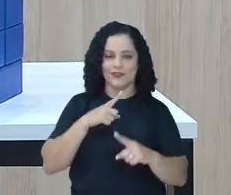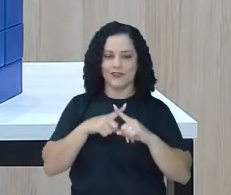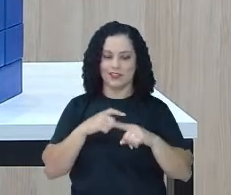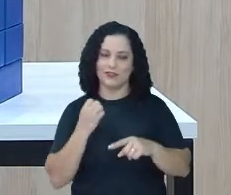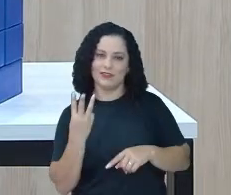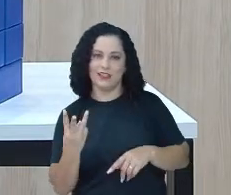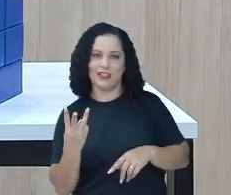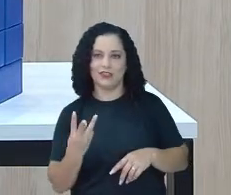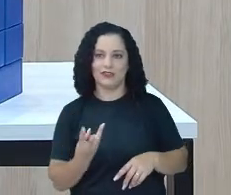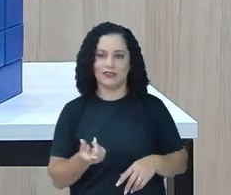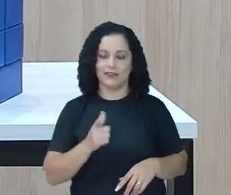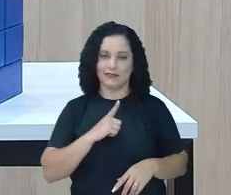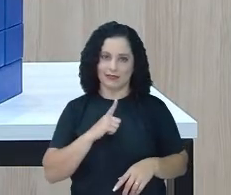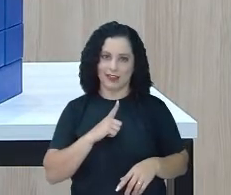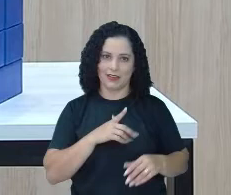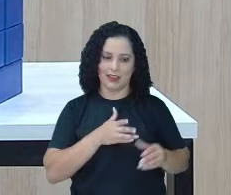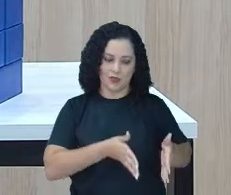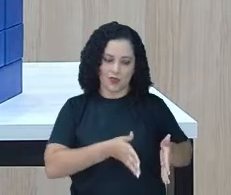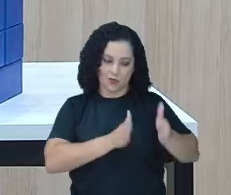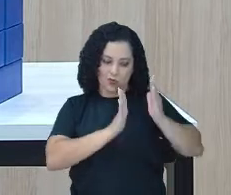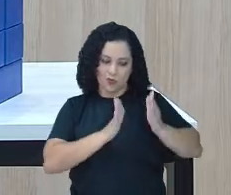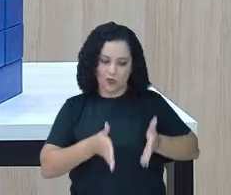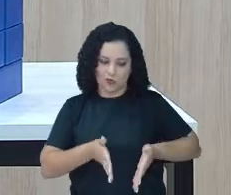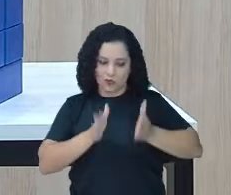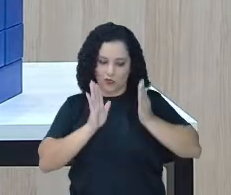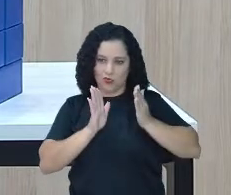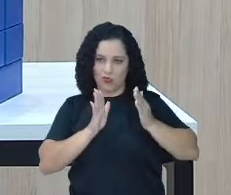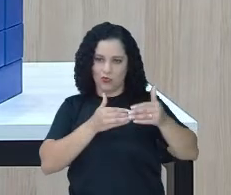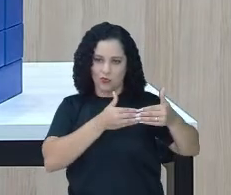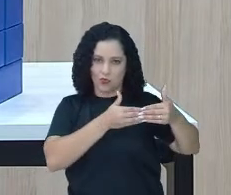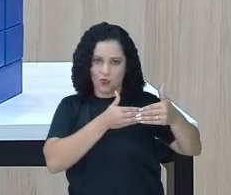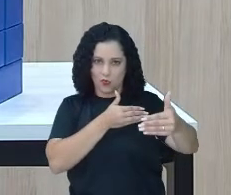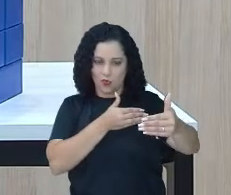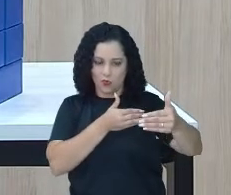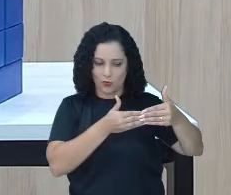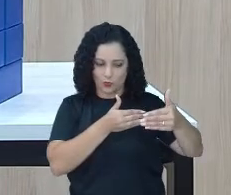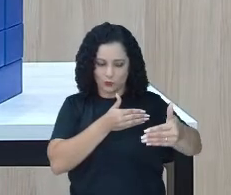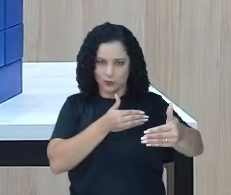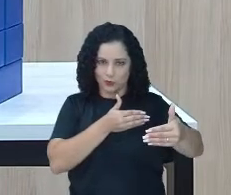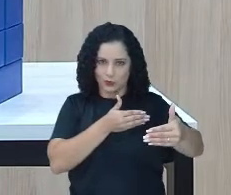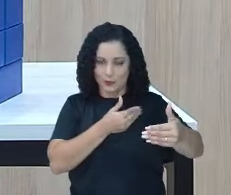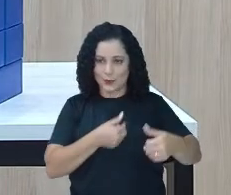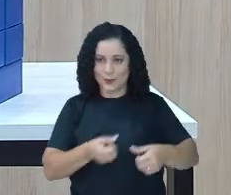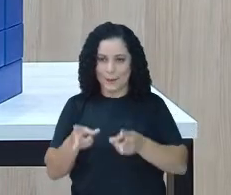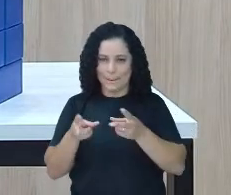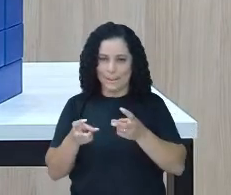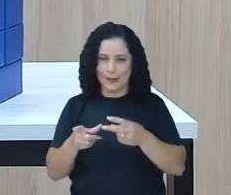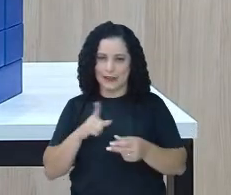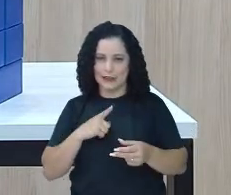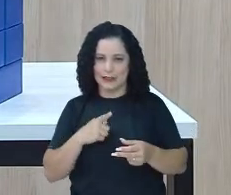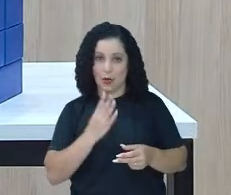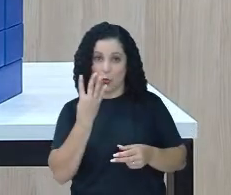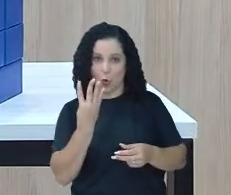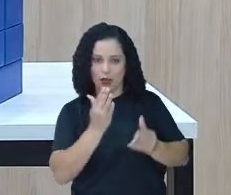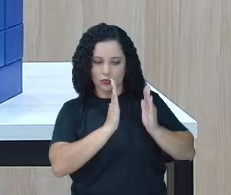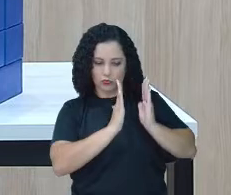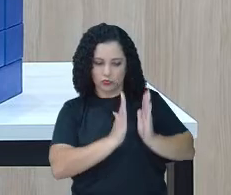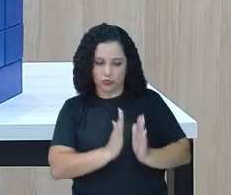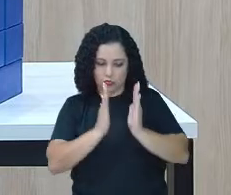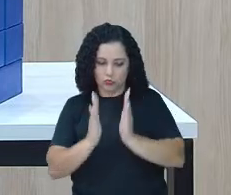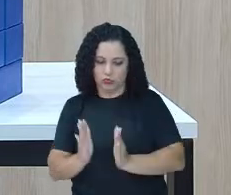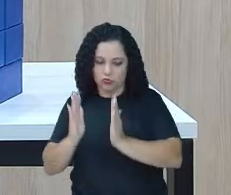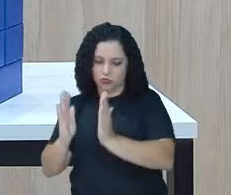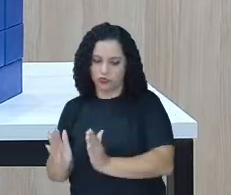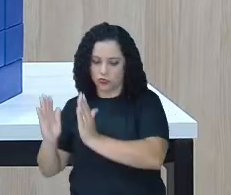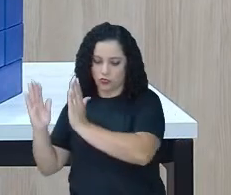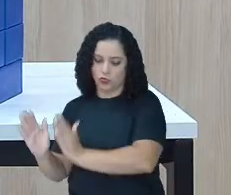2 bloquinhos vezes 3 bloquinhos aqui, ó, essa parte vermelha primeiro, e perceber que tinha 4 pilhas com cores diferentes, aí